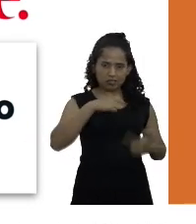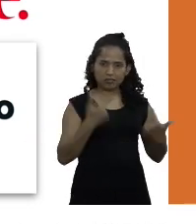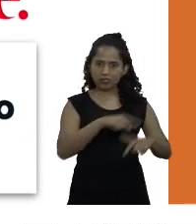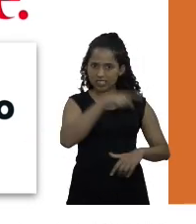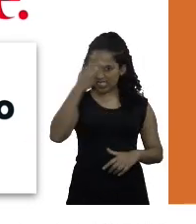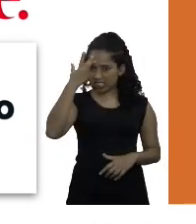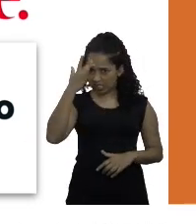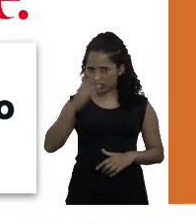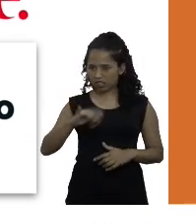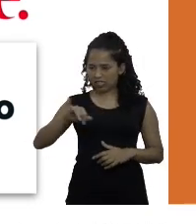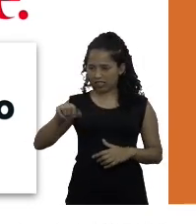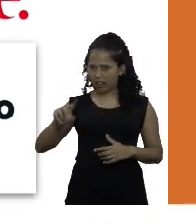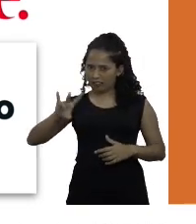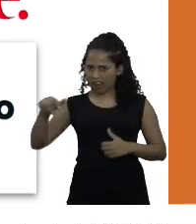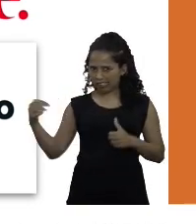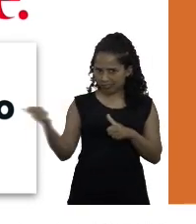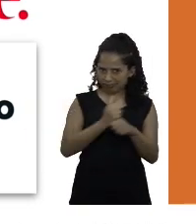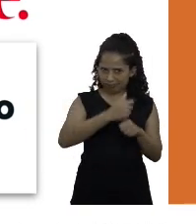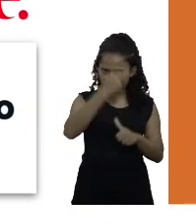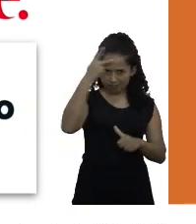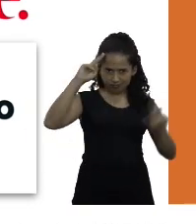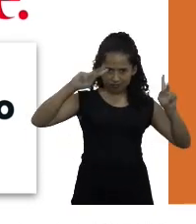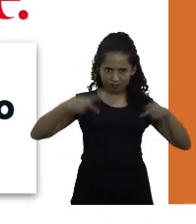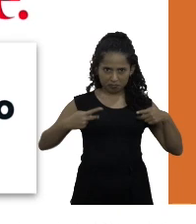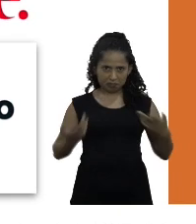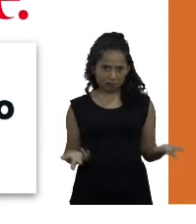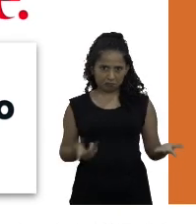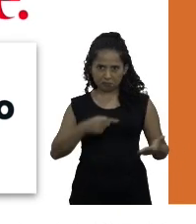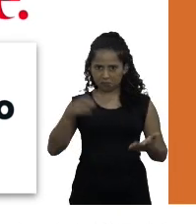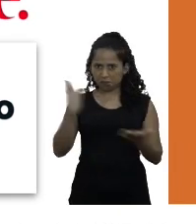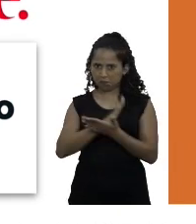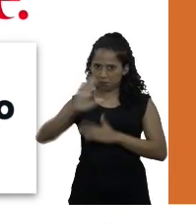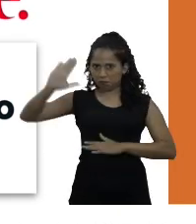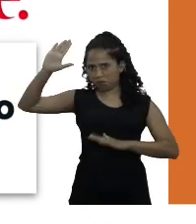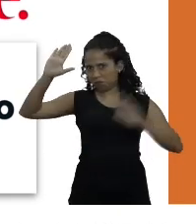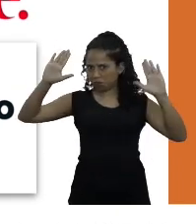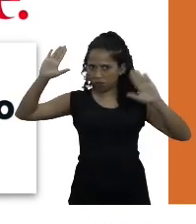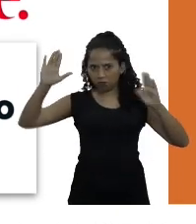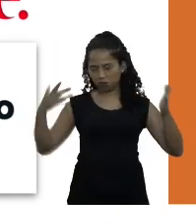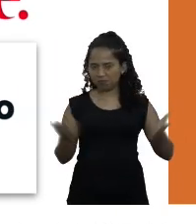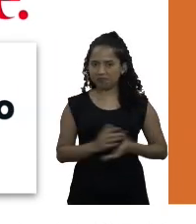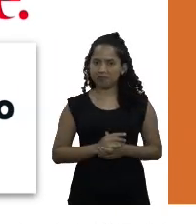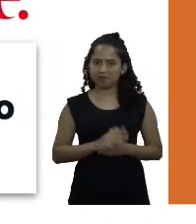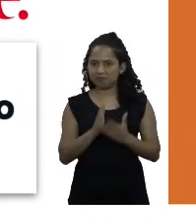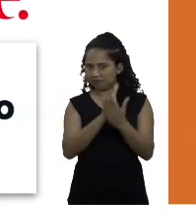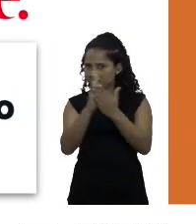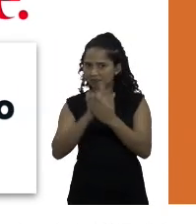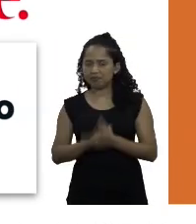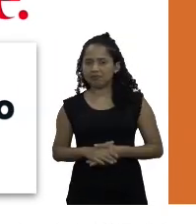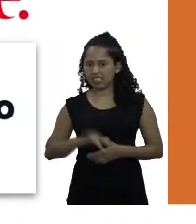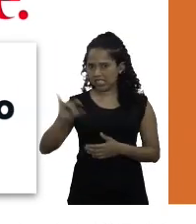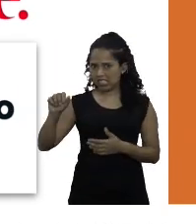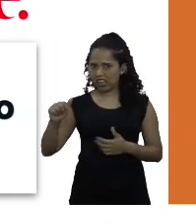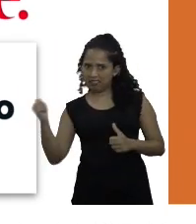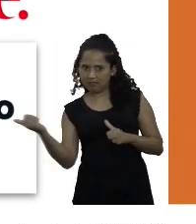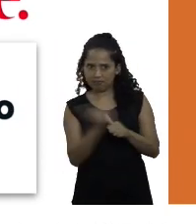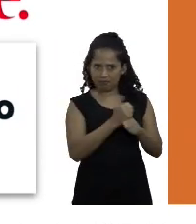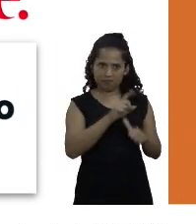que a inteligência artificial vai tomar nosso emprego. Tem algumas pessoas ali, aqui. Aqui não tem